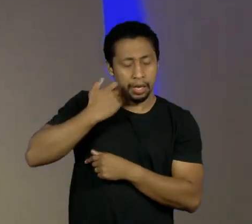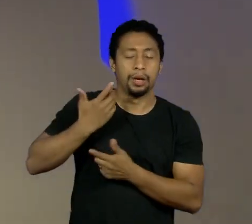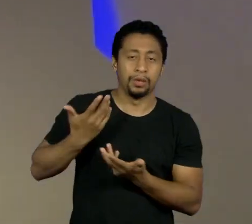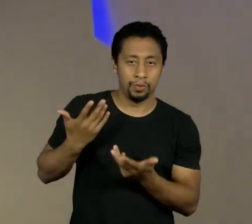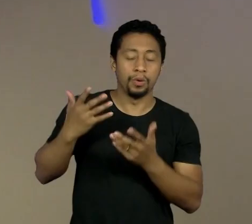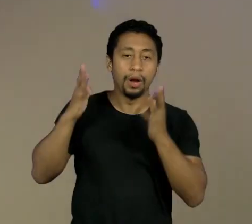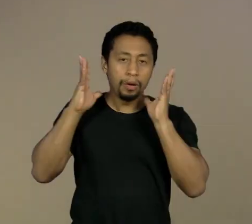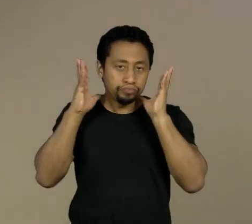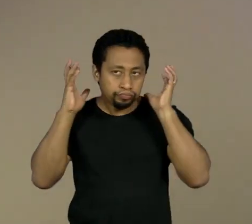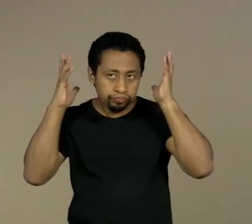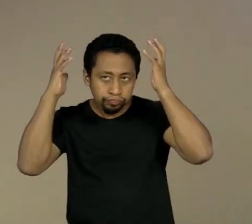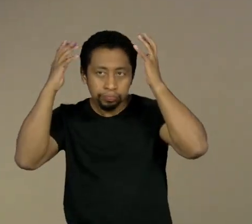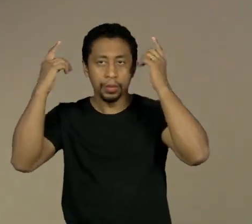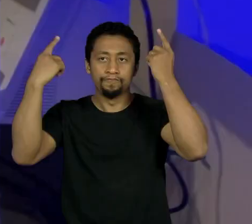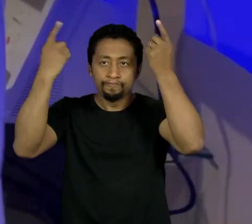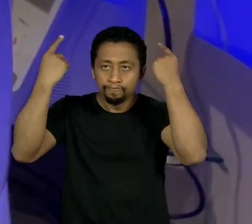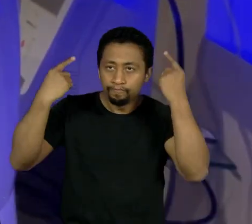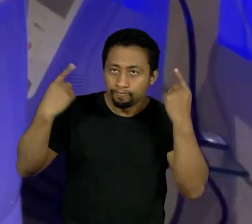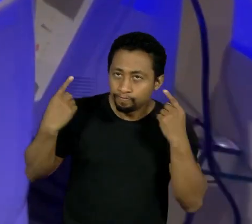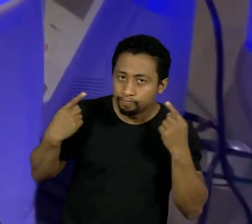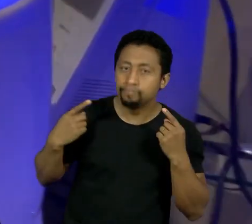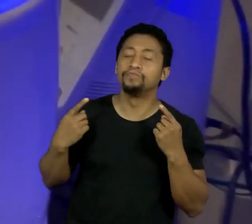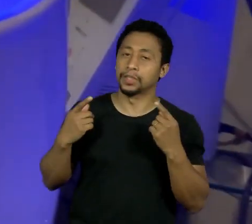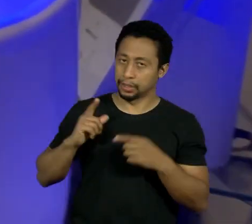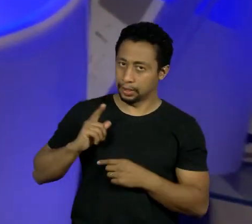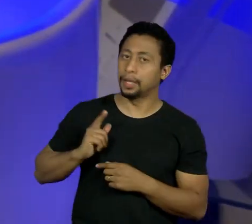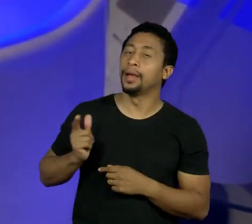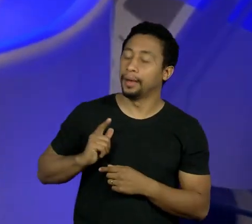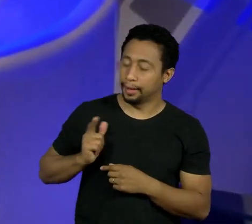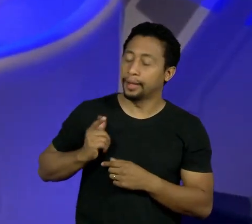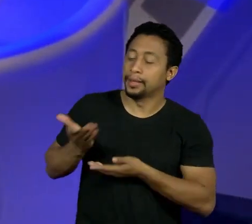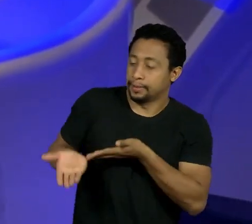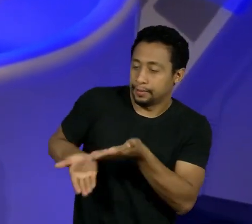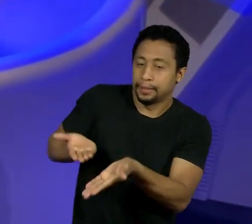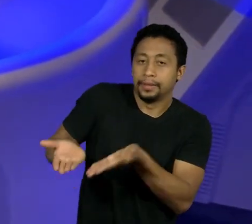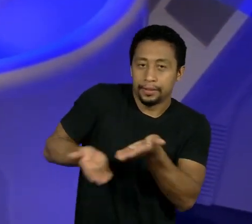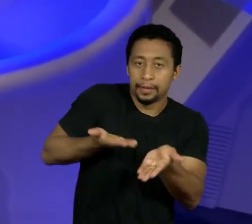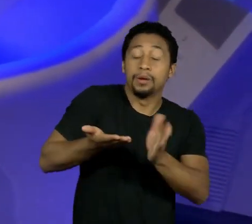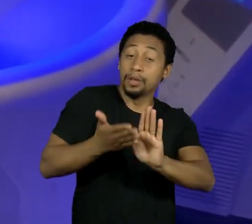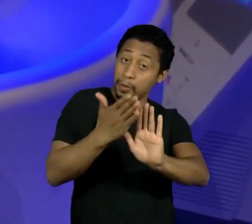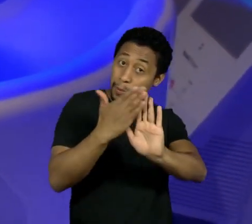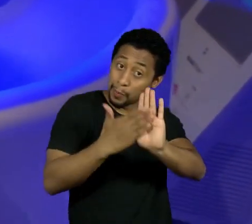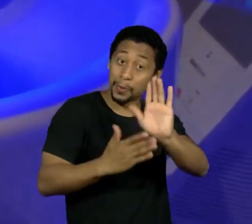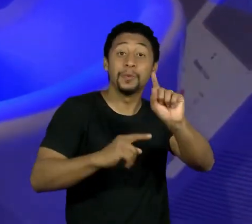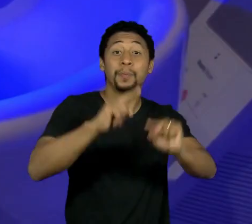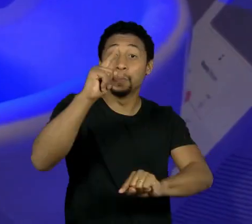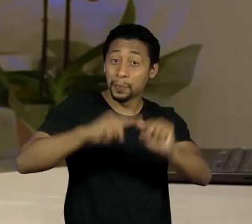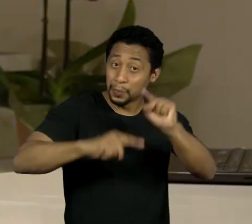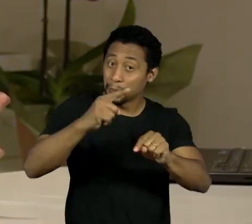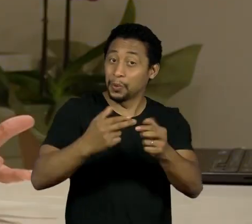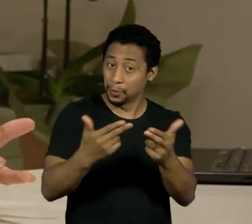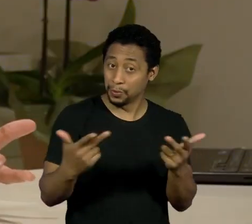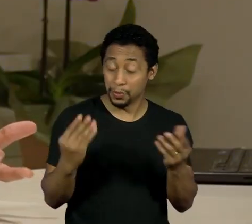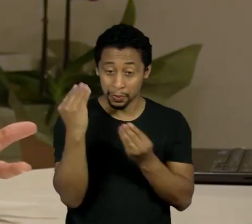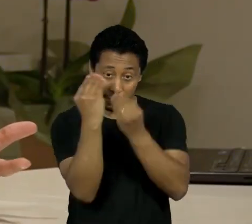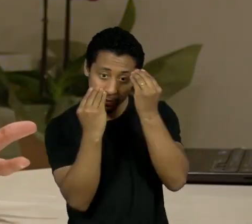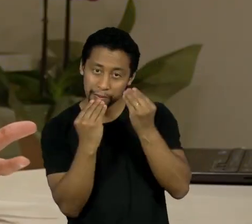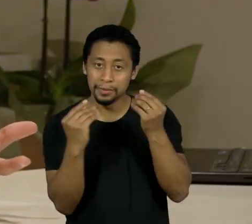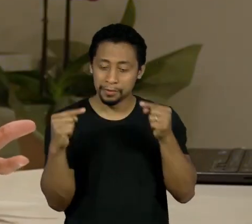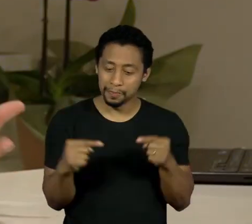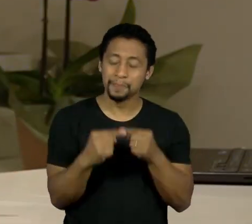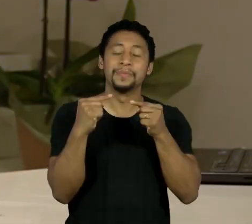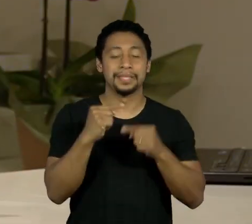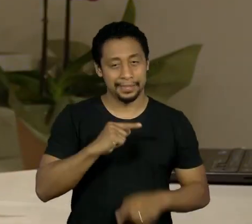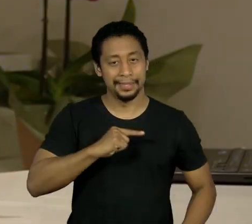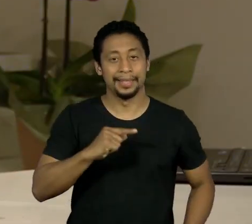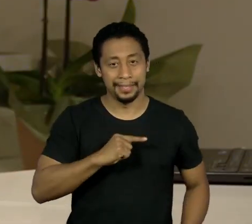cabelo afro, para o cabelo cacheado. Eu tenho visto mais propostas de cosméticos para isso, e na parte